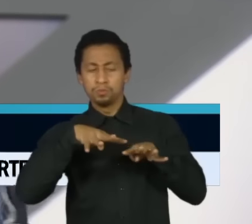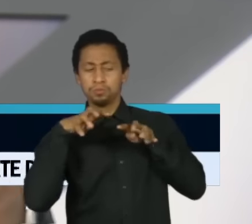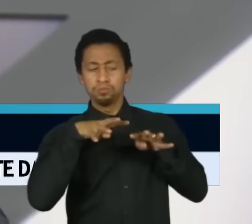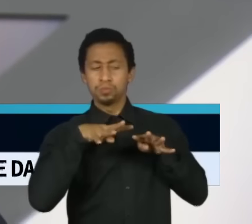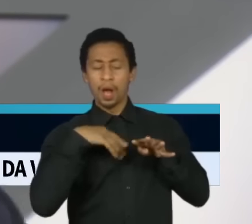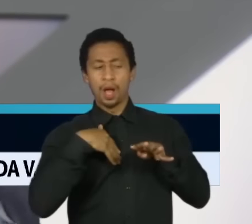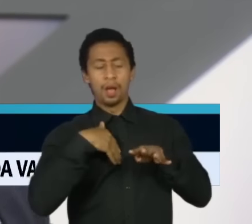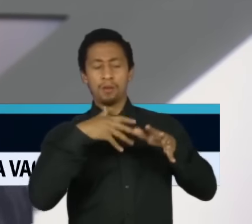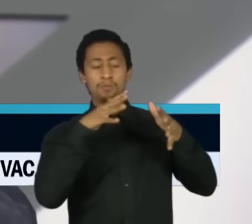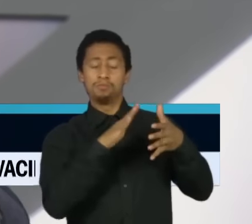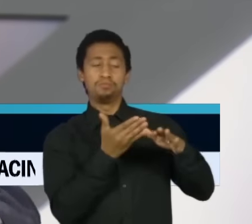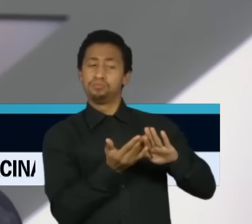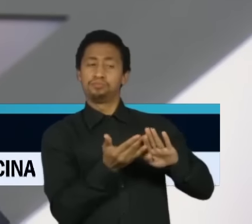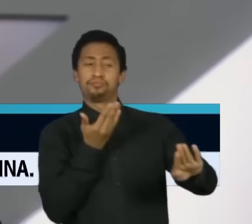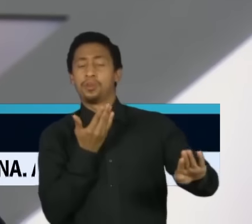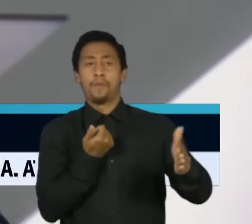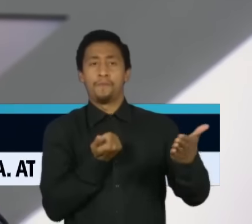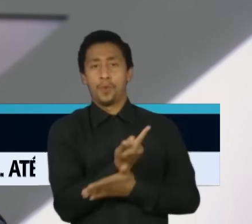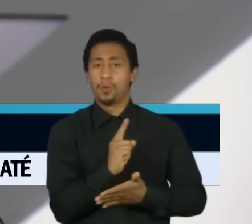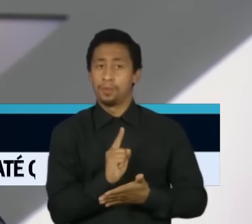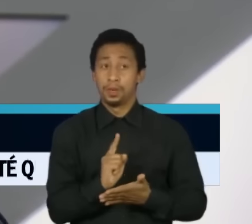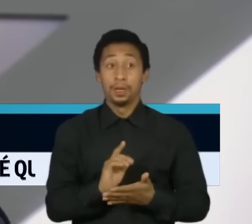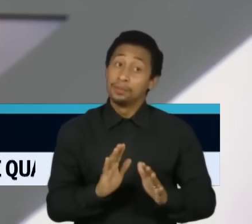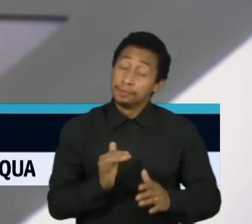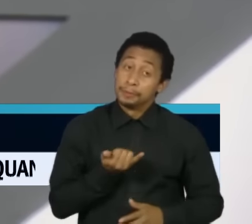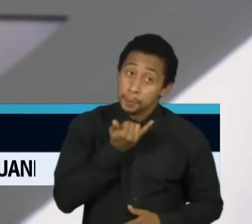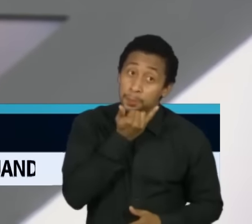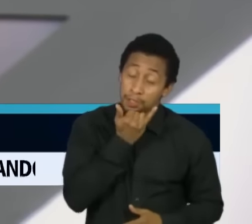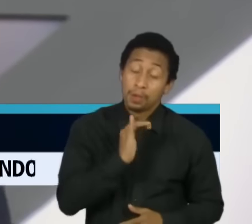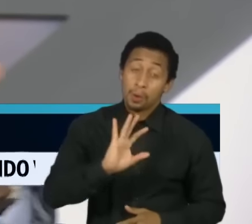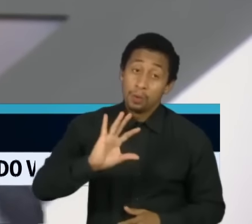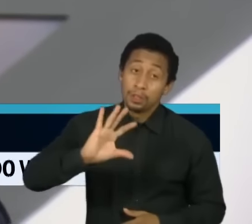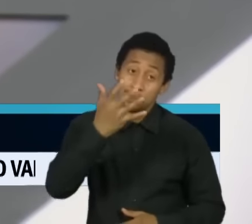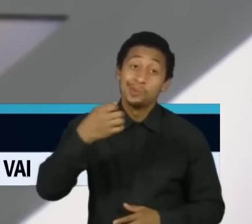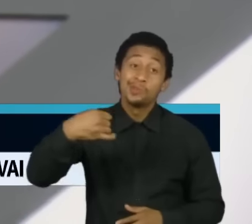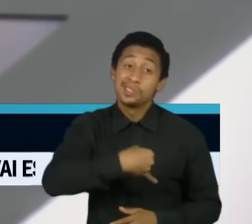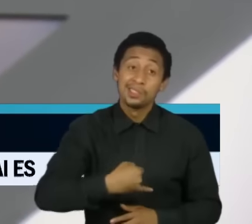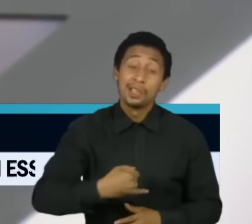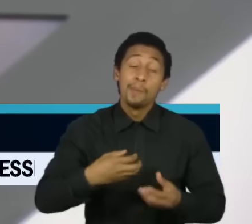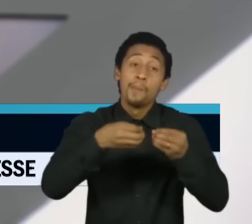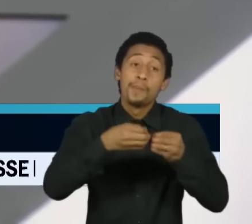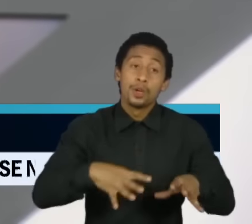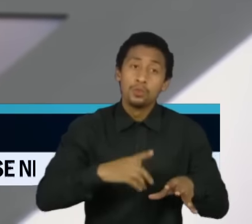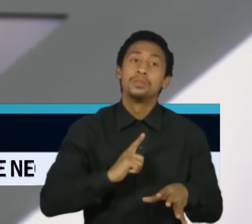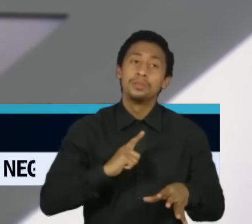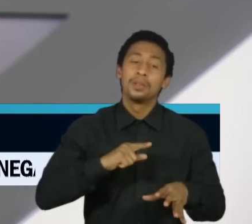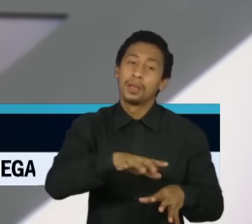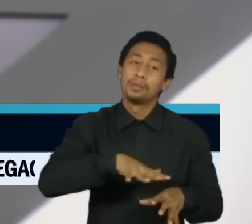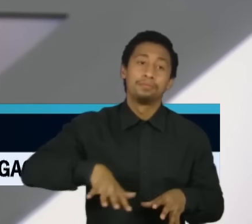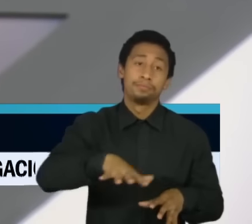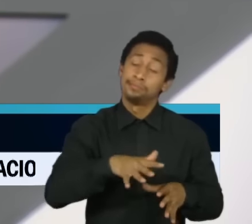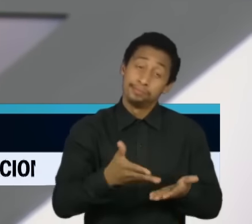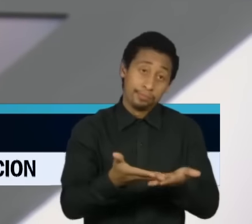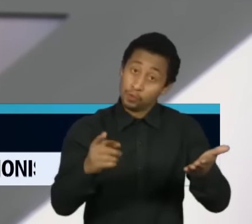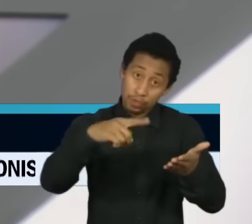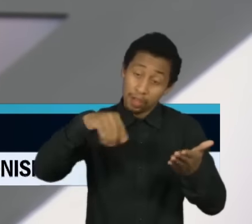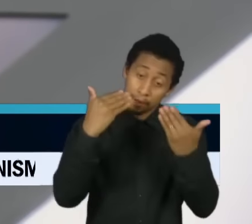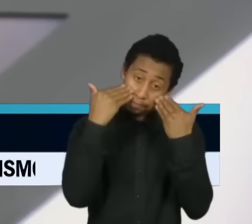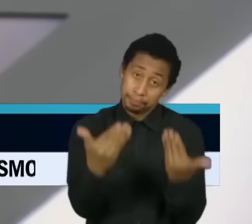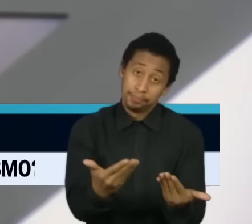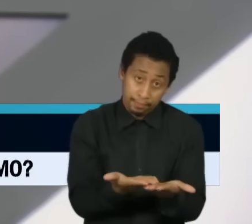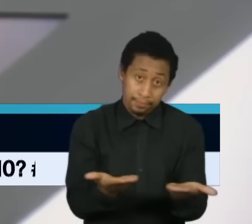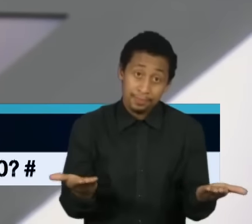já chegou e já estamos pagando uma fatura alta, não é? Nós estamos vendo todos os resultados aí. Agora, o que a gente não